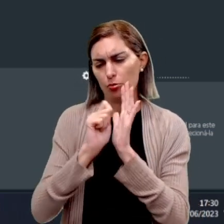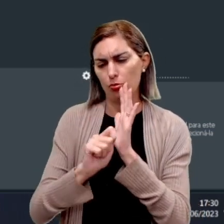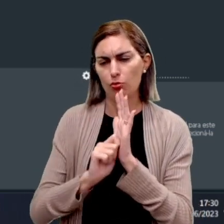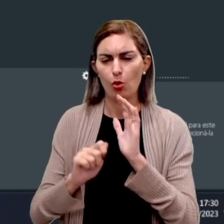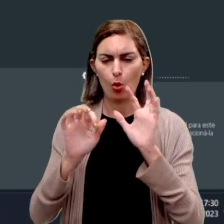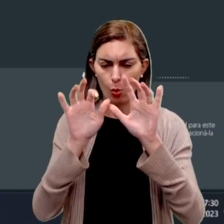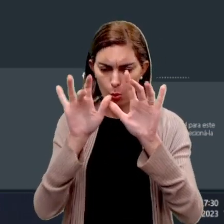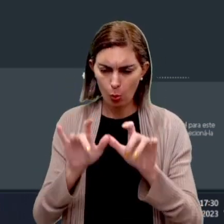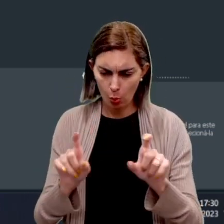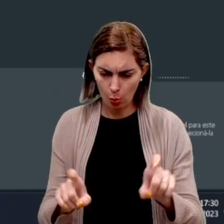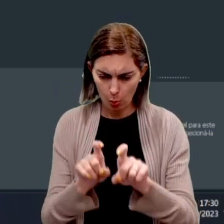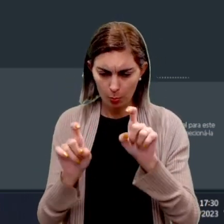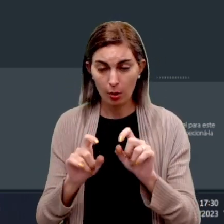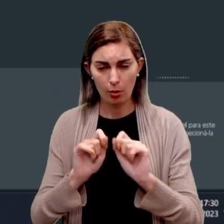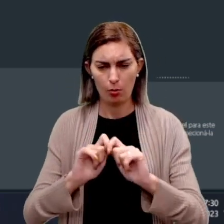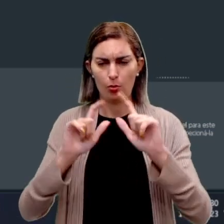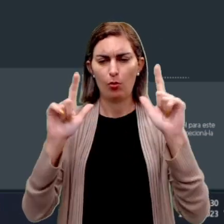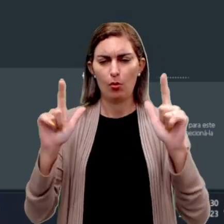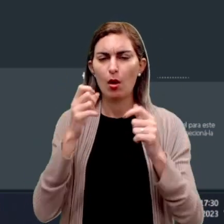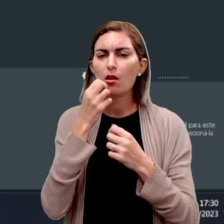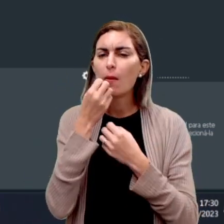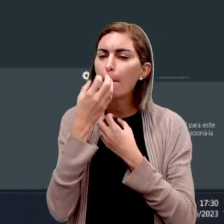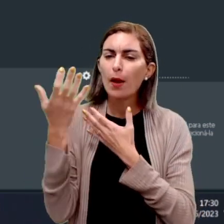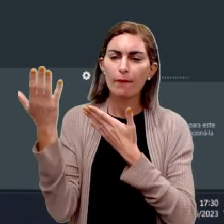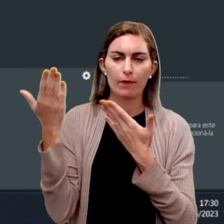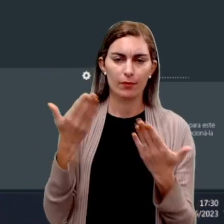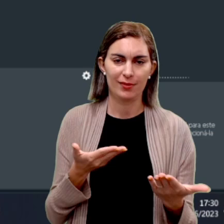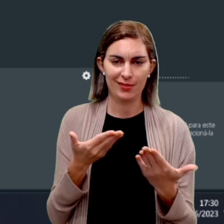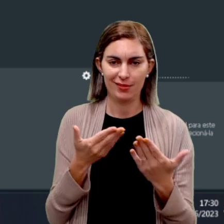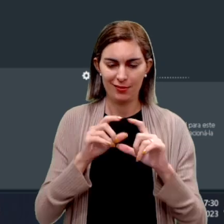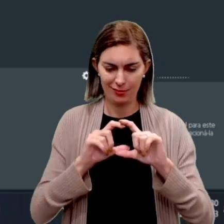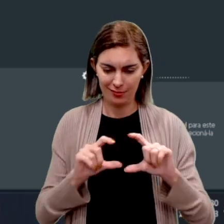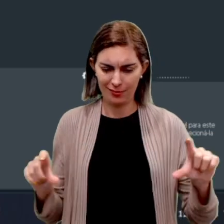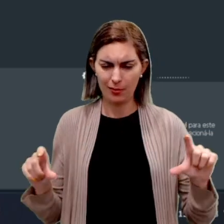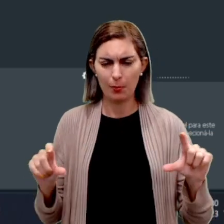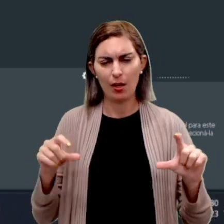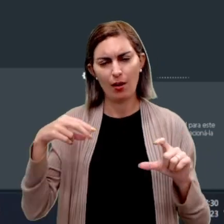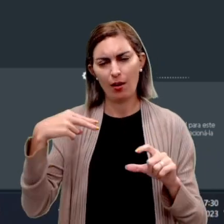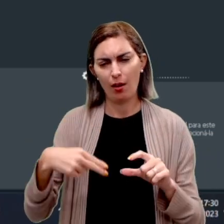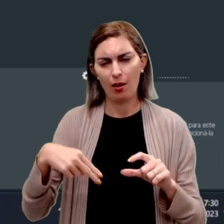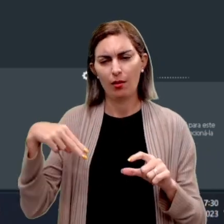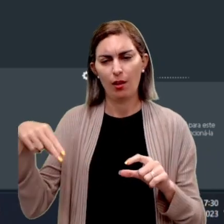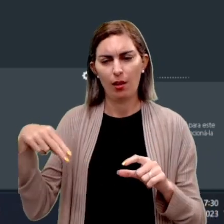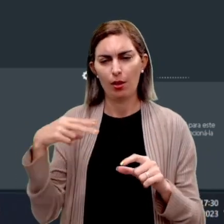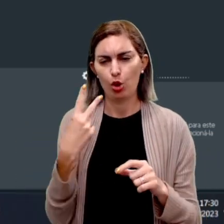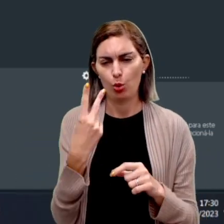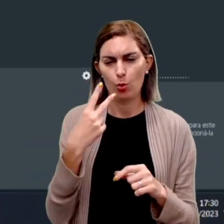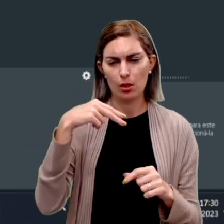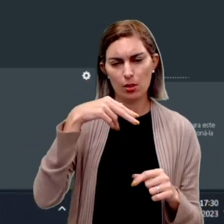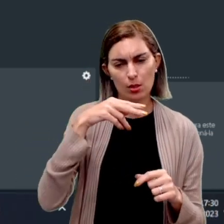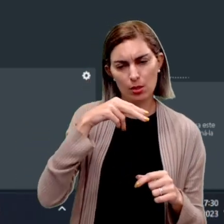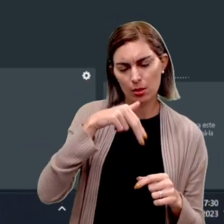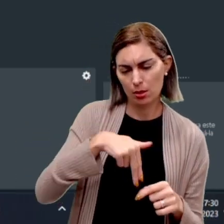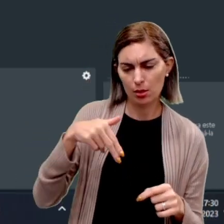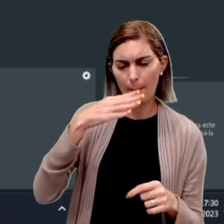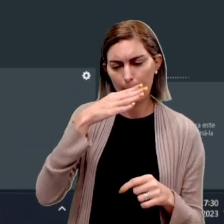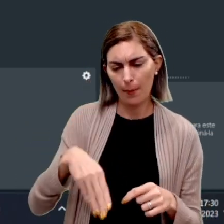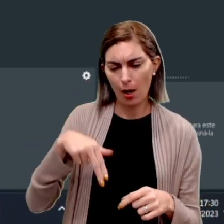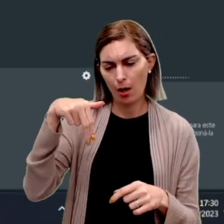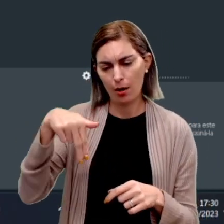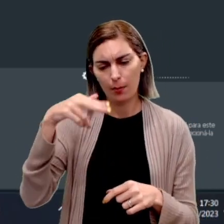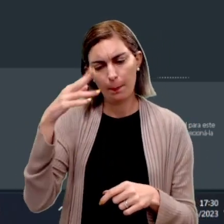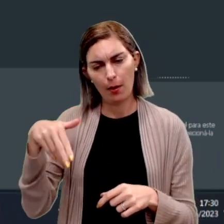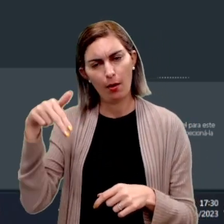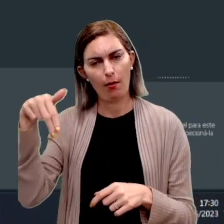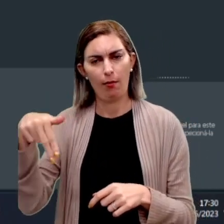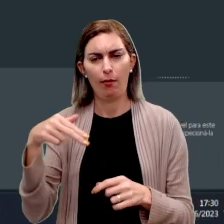computador vai mostrar na tela "Seja bem-vindo". /N/N, eu pulo 2 linhas e o computador escreve